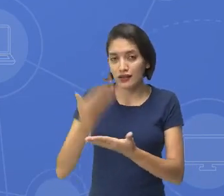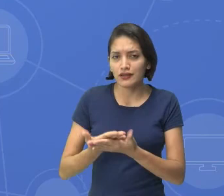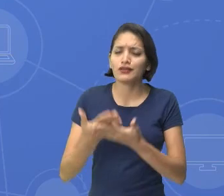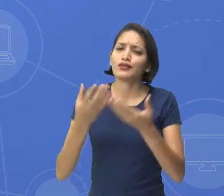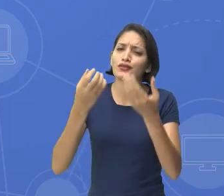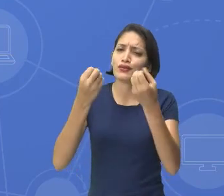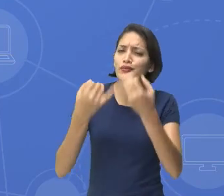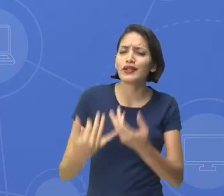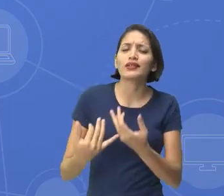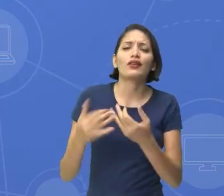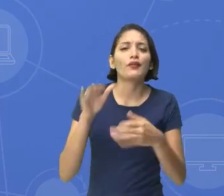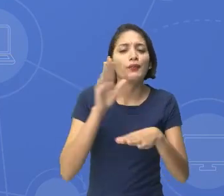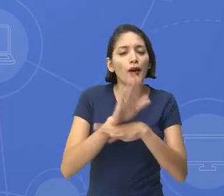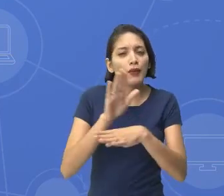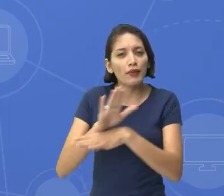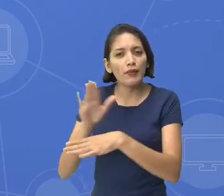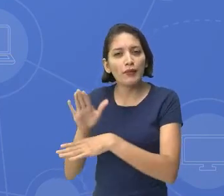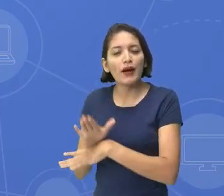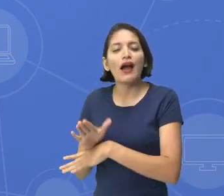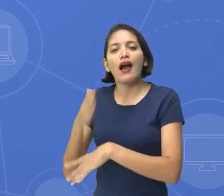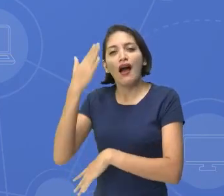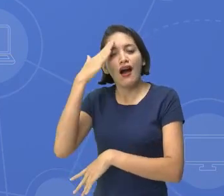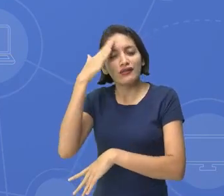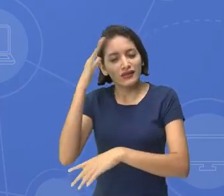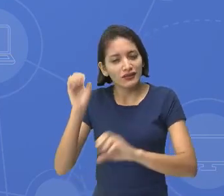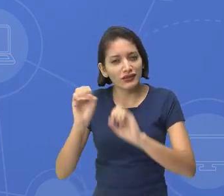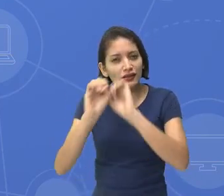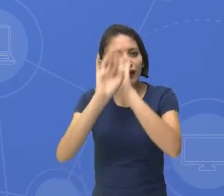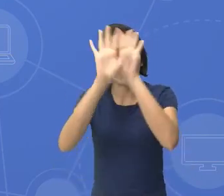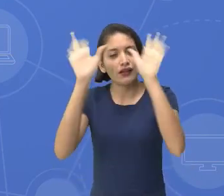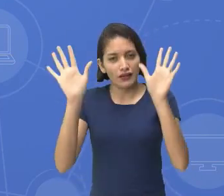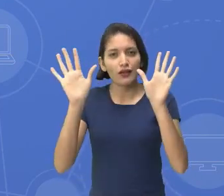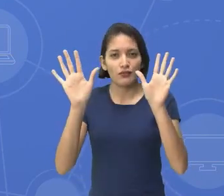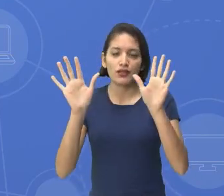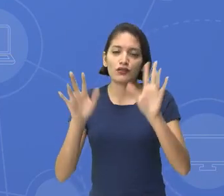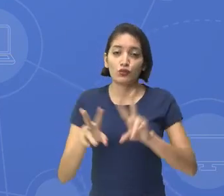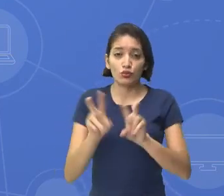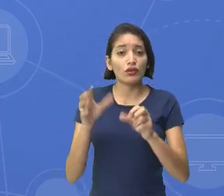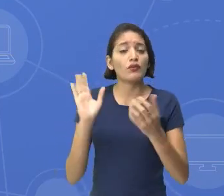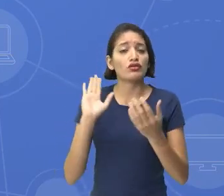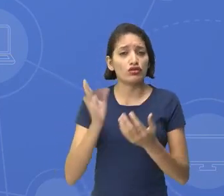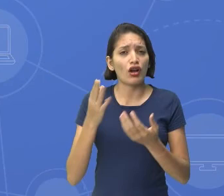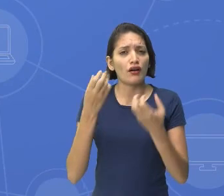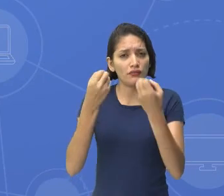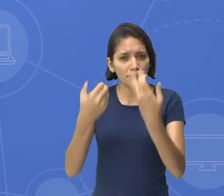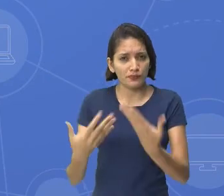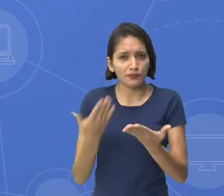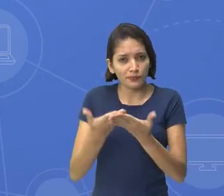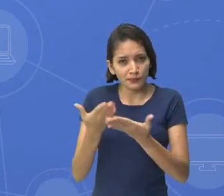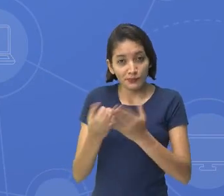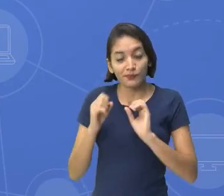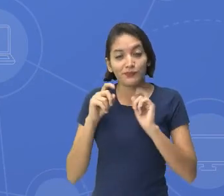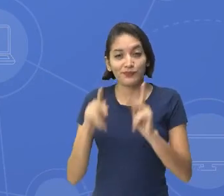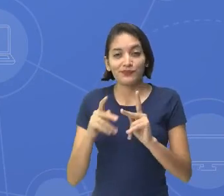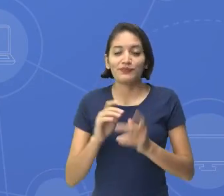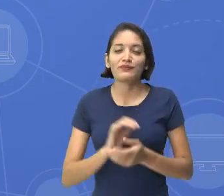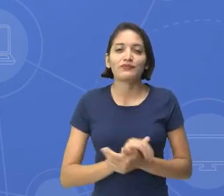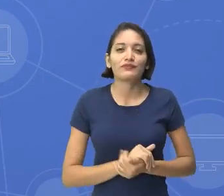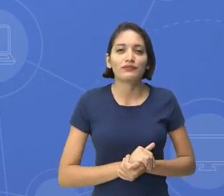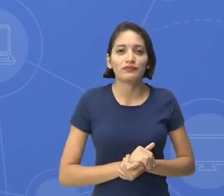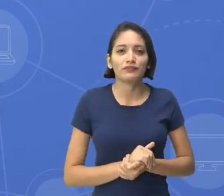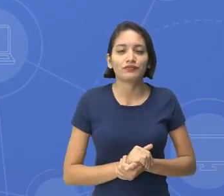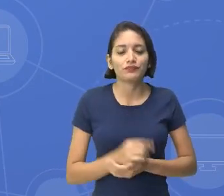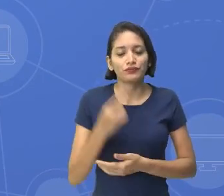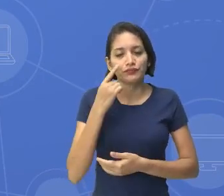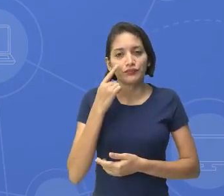nos ajudando então a ter uma compreensão melhor, né, dos assuntos que nós falamos aqui na aula, não é isso?